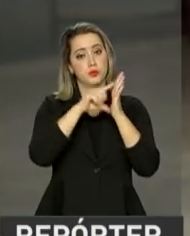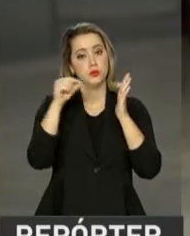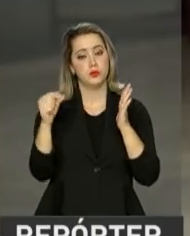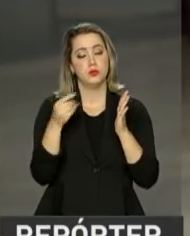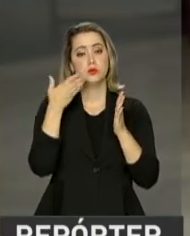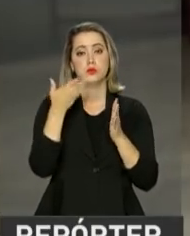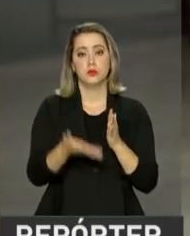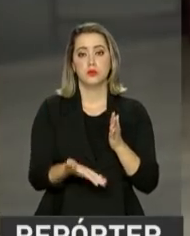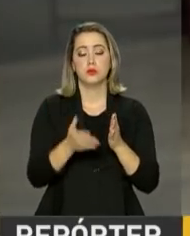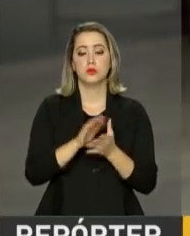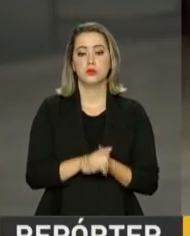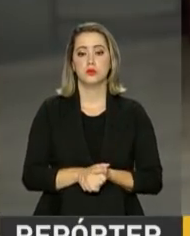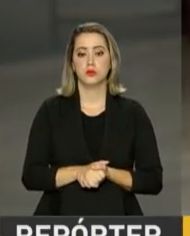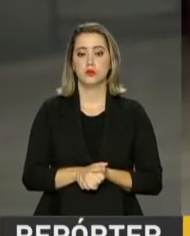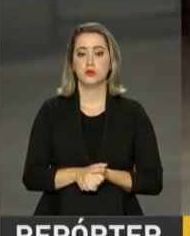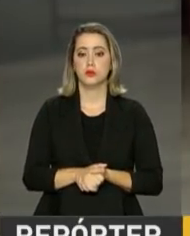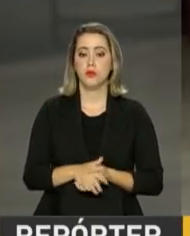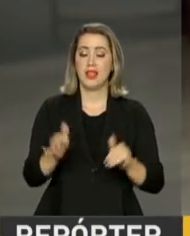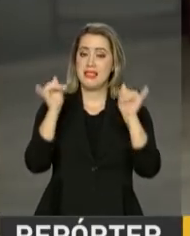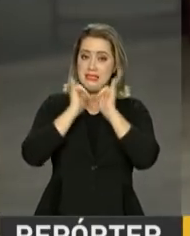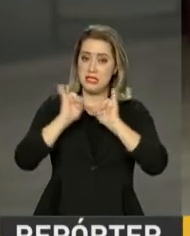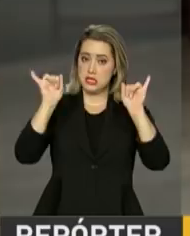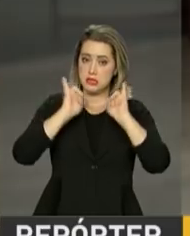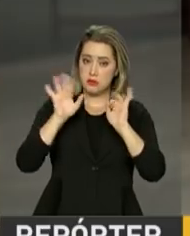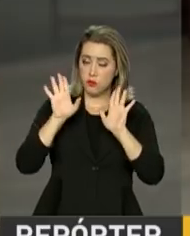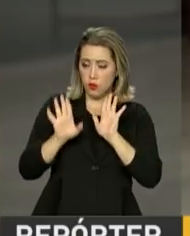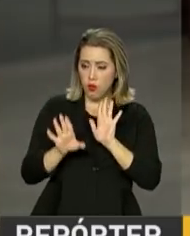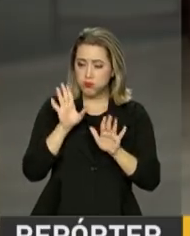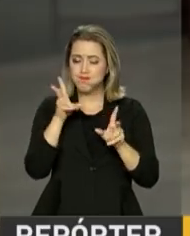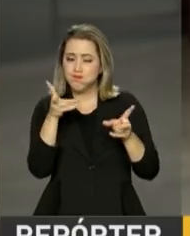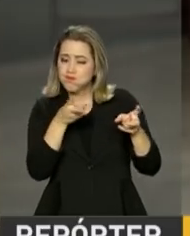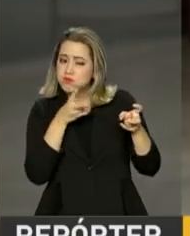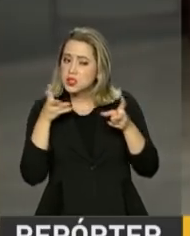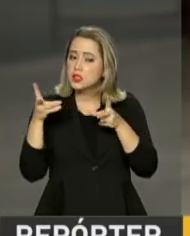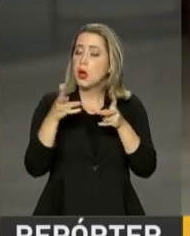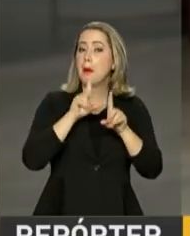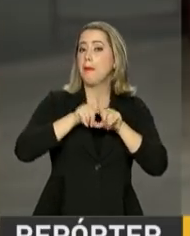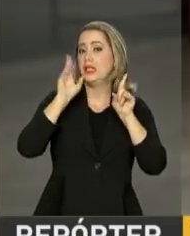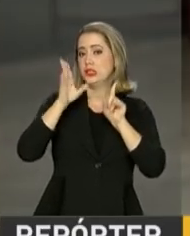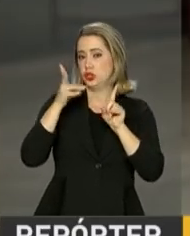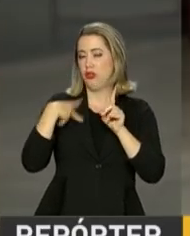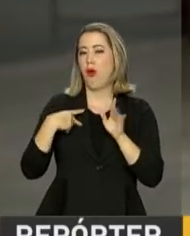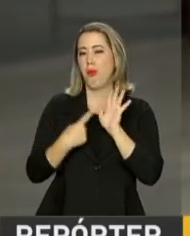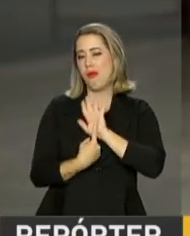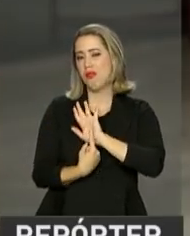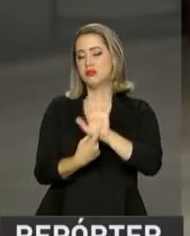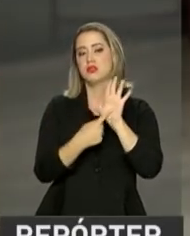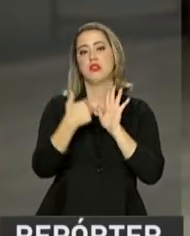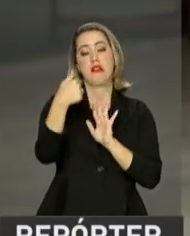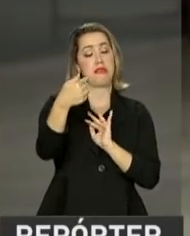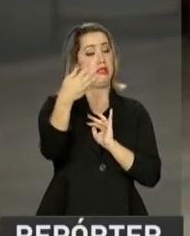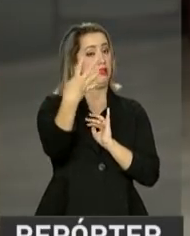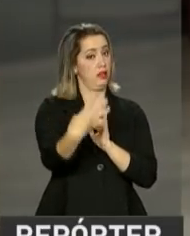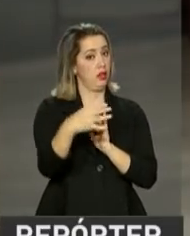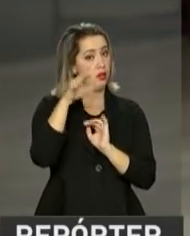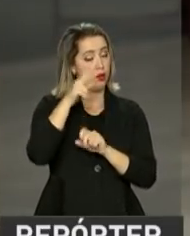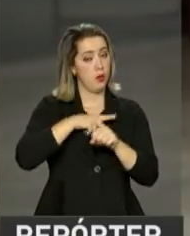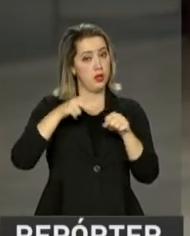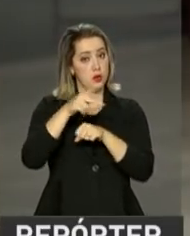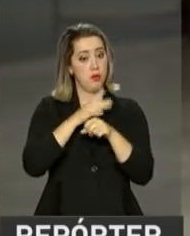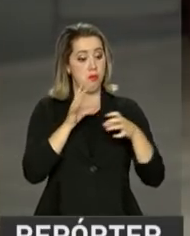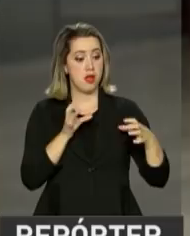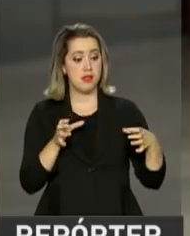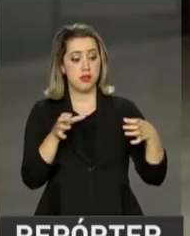do Planalto. As informações ainda são preliminares, Malu, mas existem indícios que 74 países,